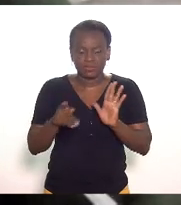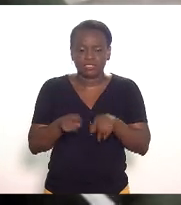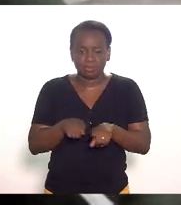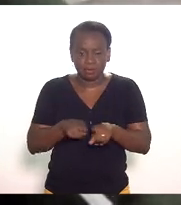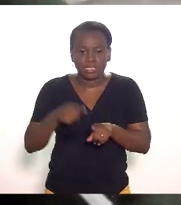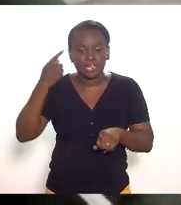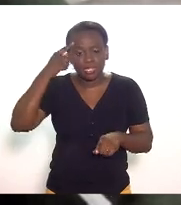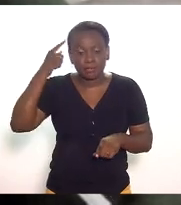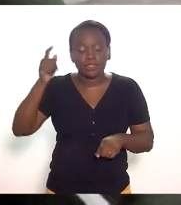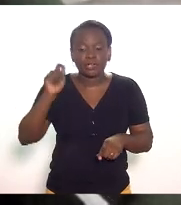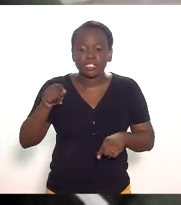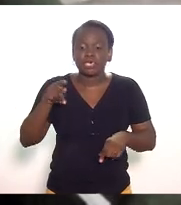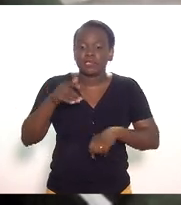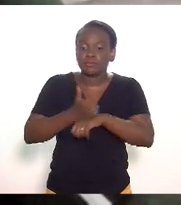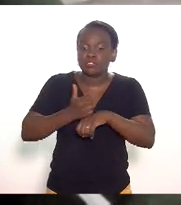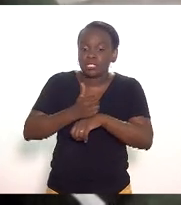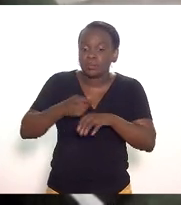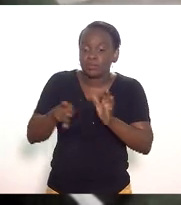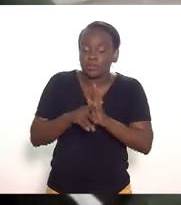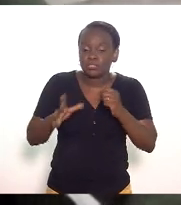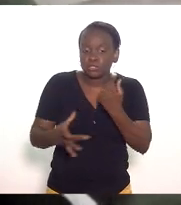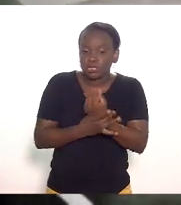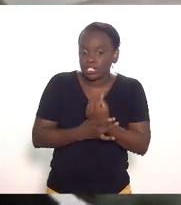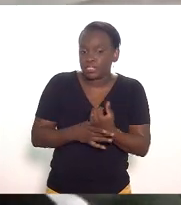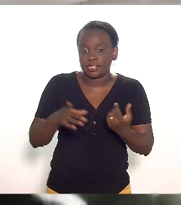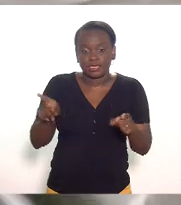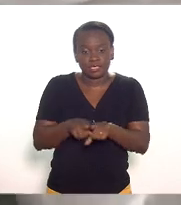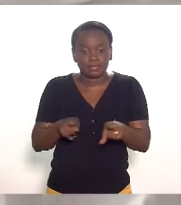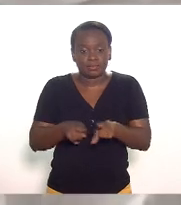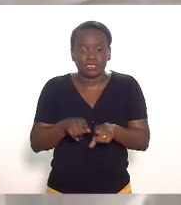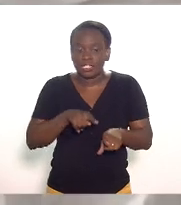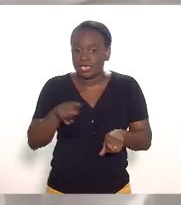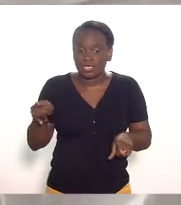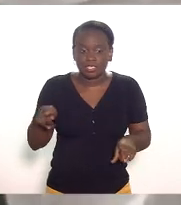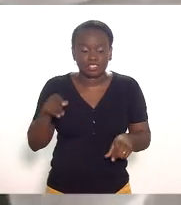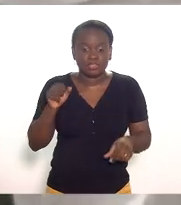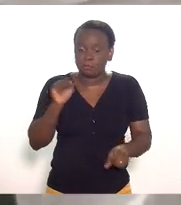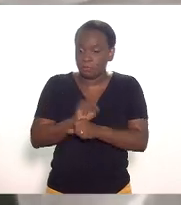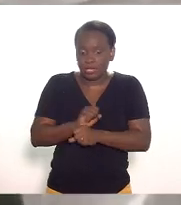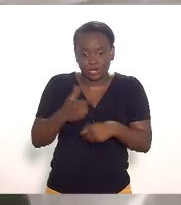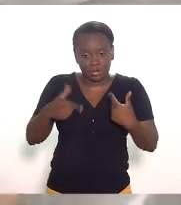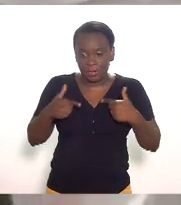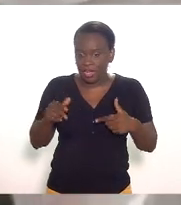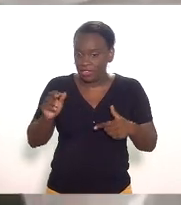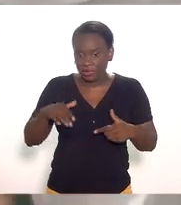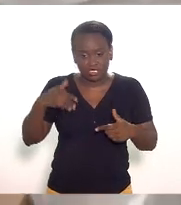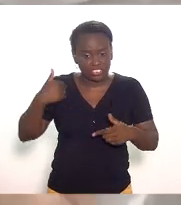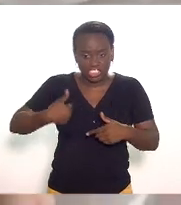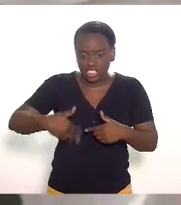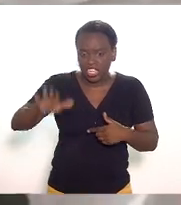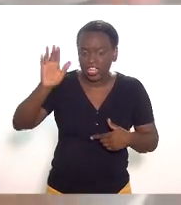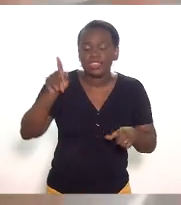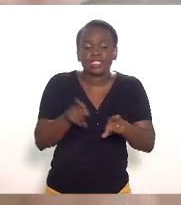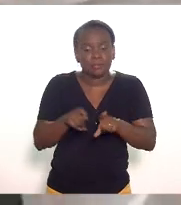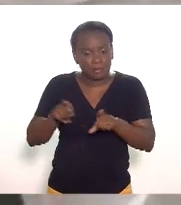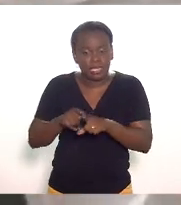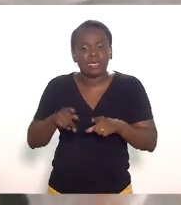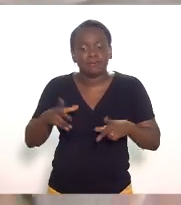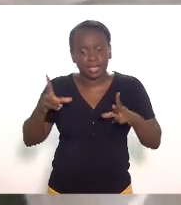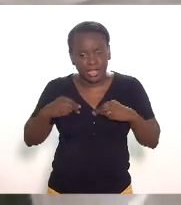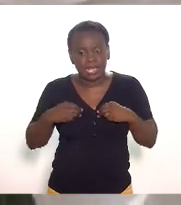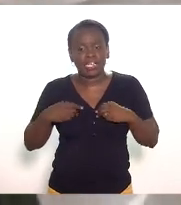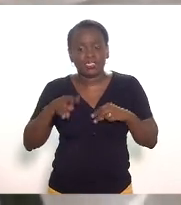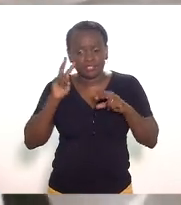que os profissionais de segurança, que em nenhum momento deixaram de trabalhar, também mereciam esse